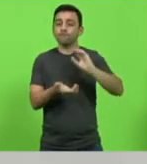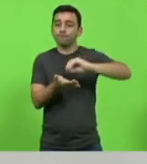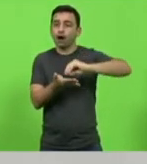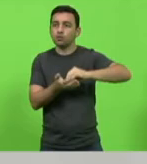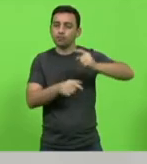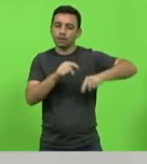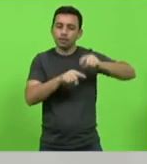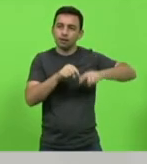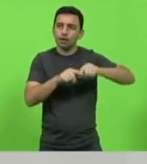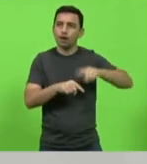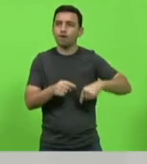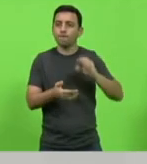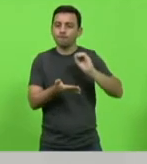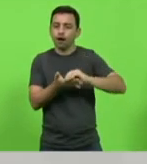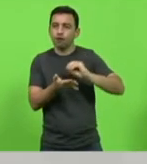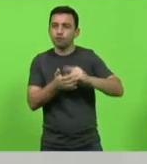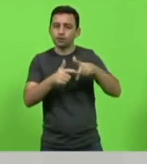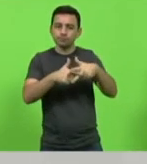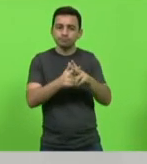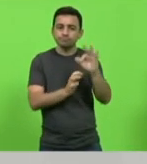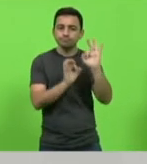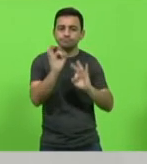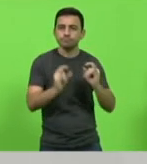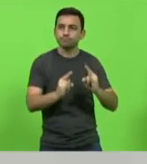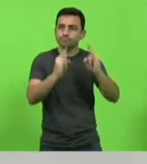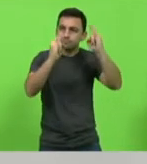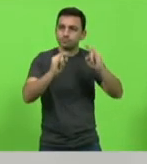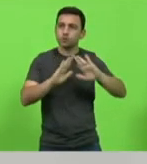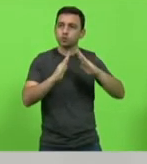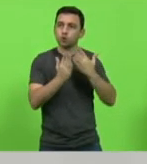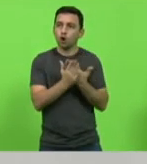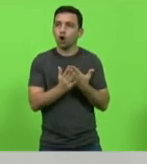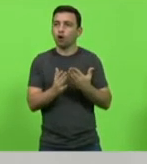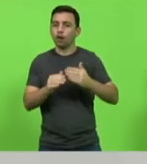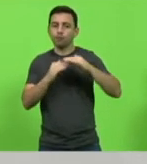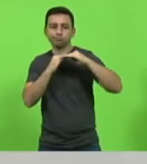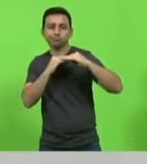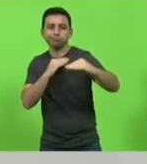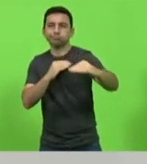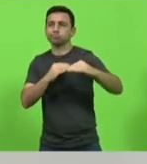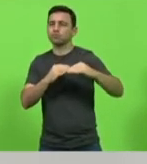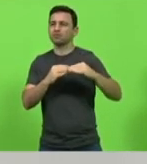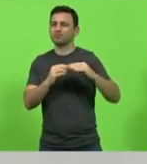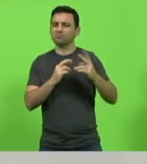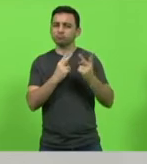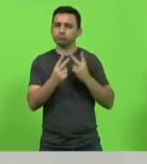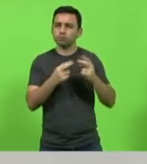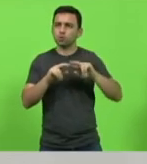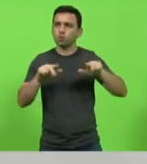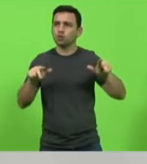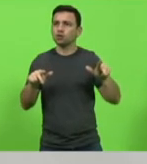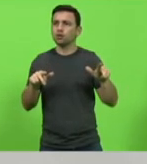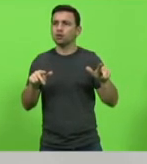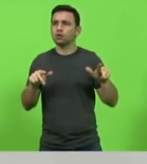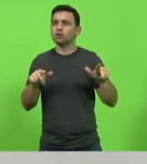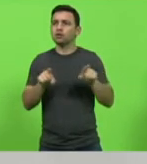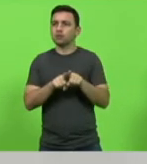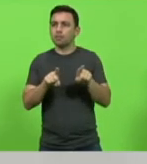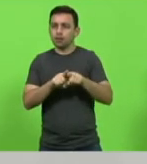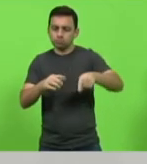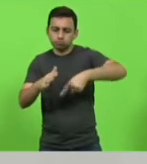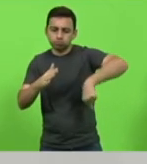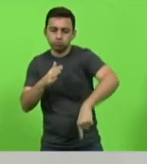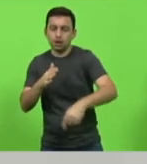de reformas e melhorias nos prédios escolares e nas estradas e destaco de Poços Artesianos